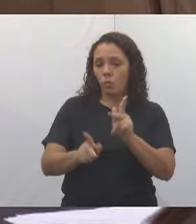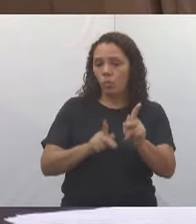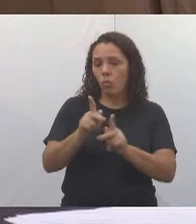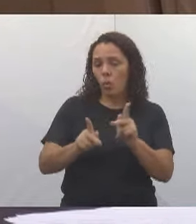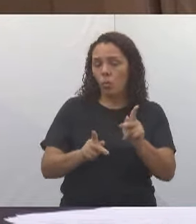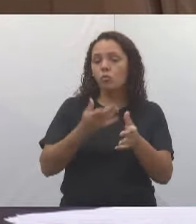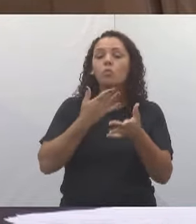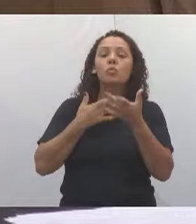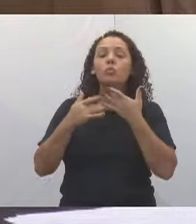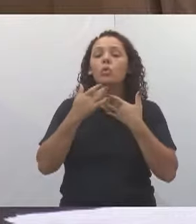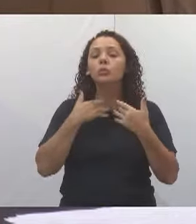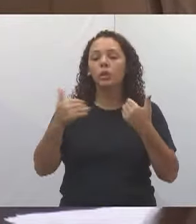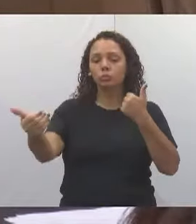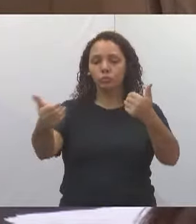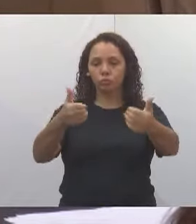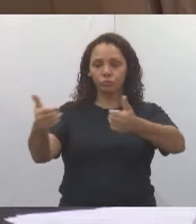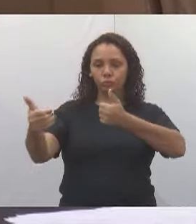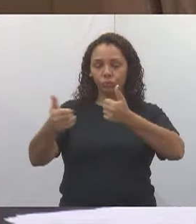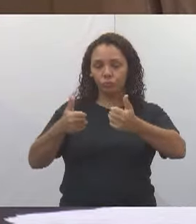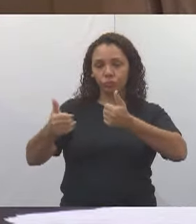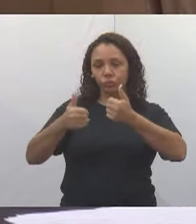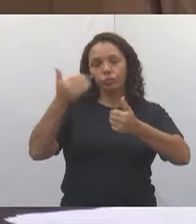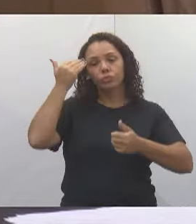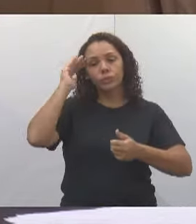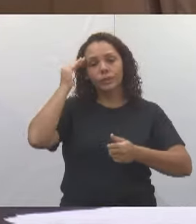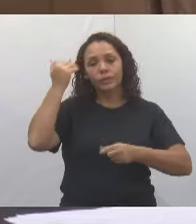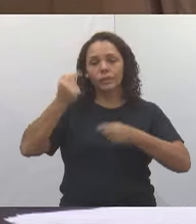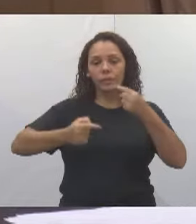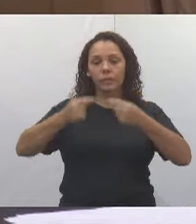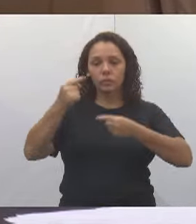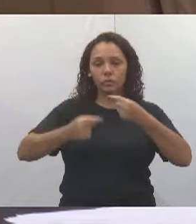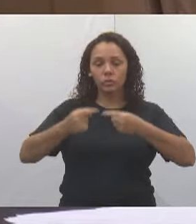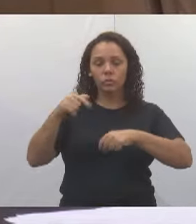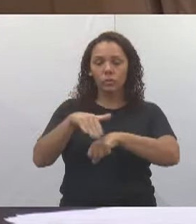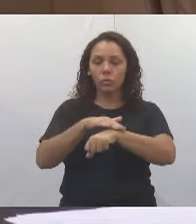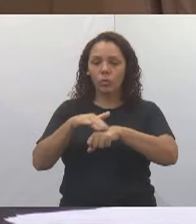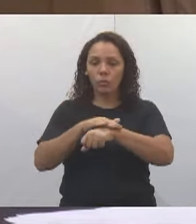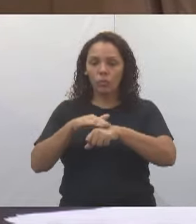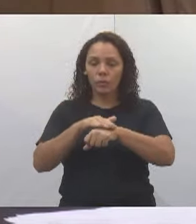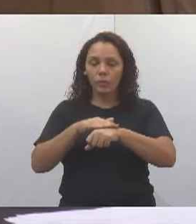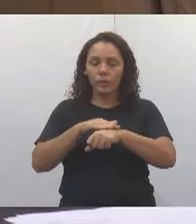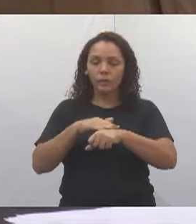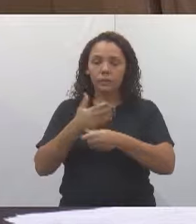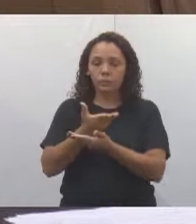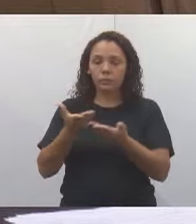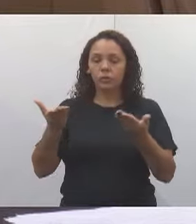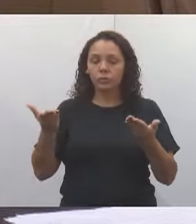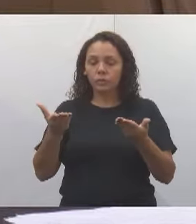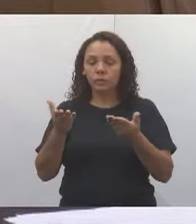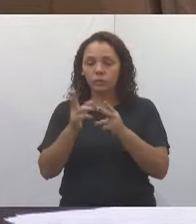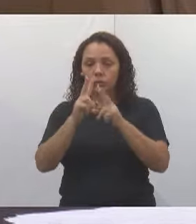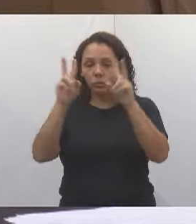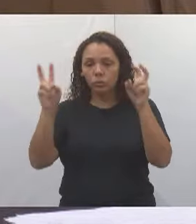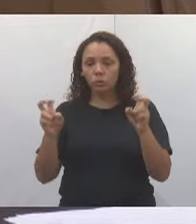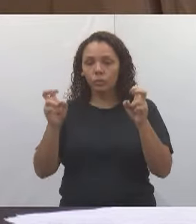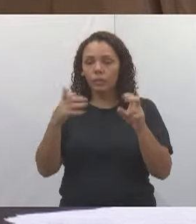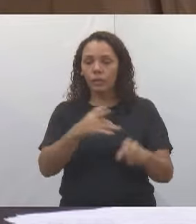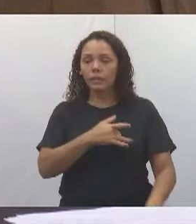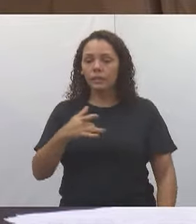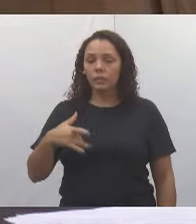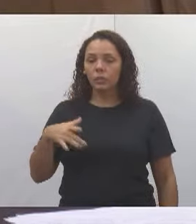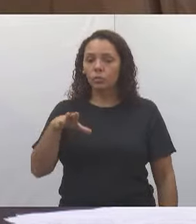aqui para entender e poder discutir, conversar, falar com vocês sobre a saúde